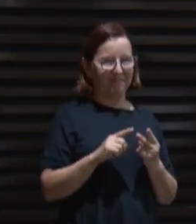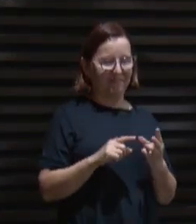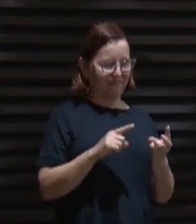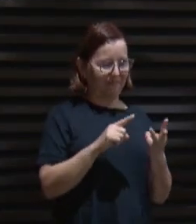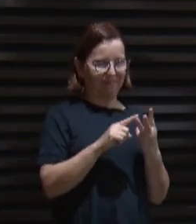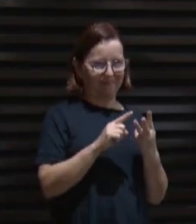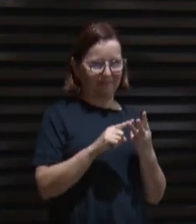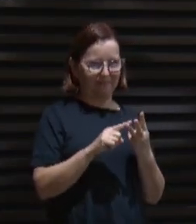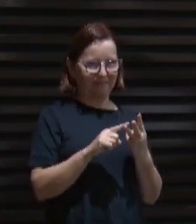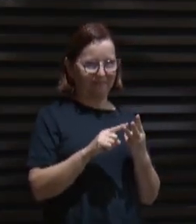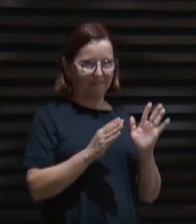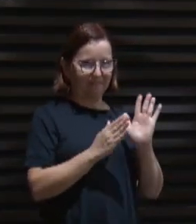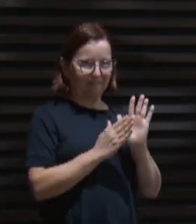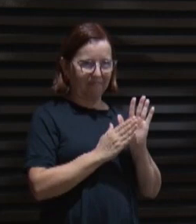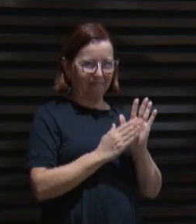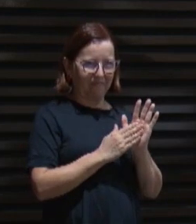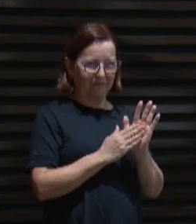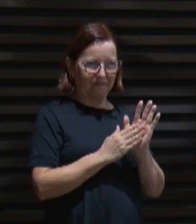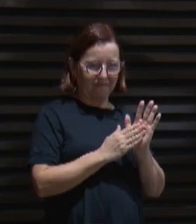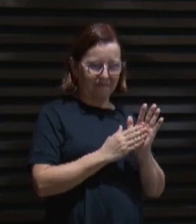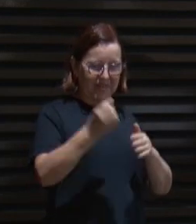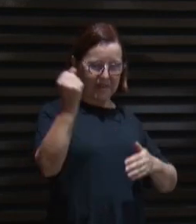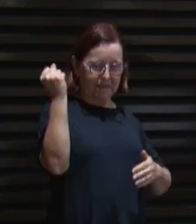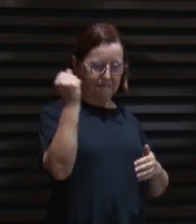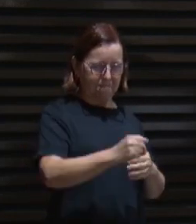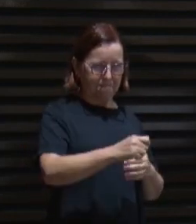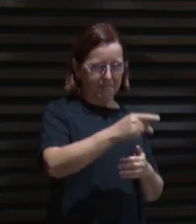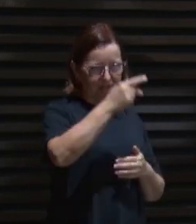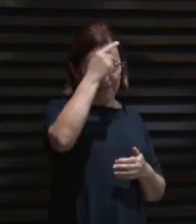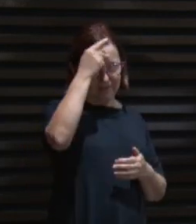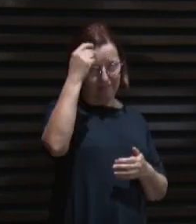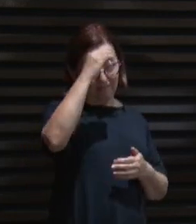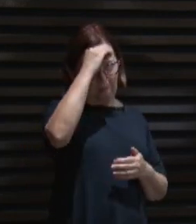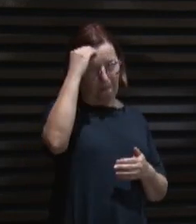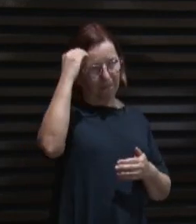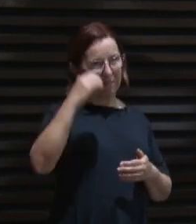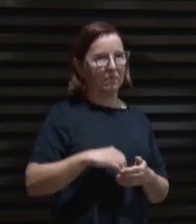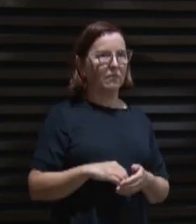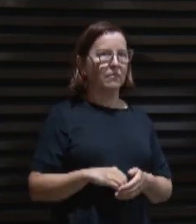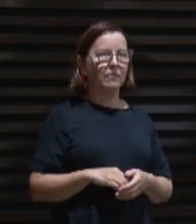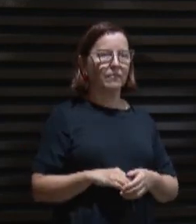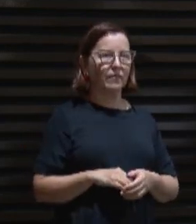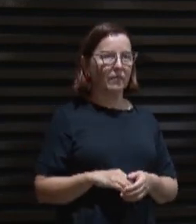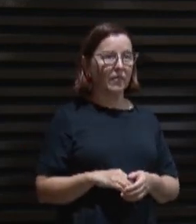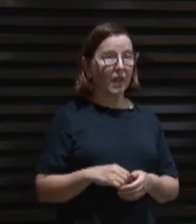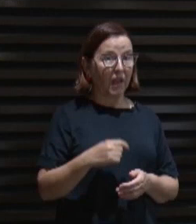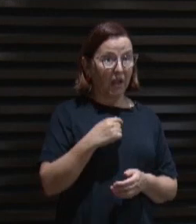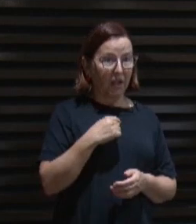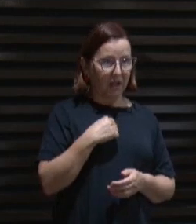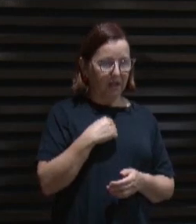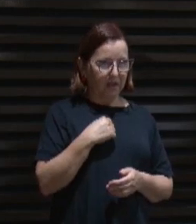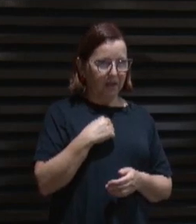Terceiro. Mãos que derramam sangue inocente. Gente, eu